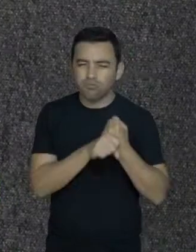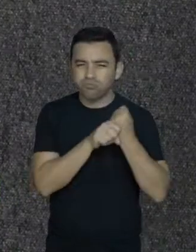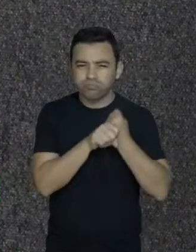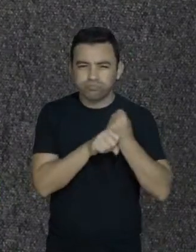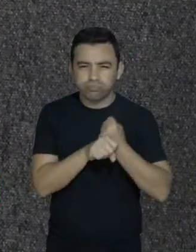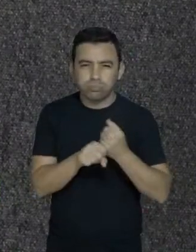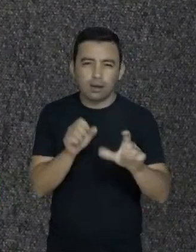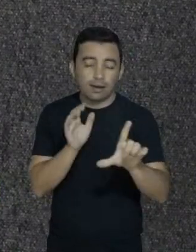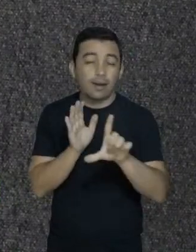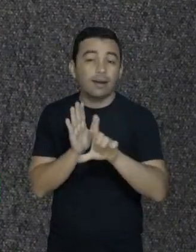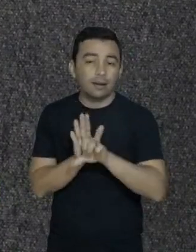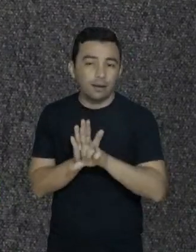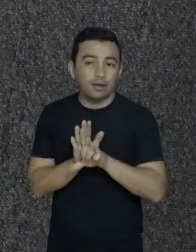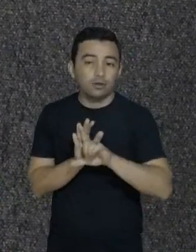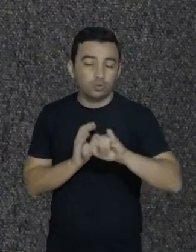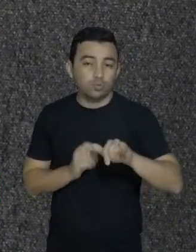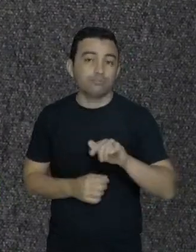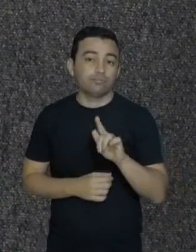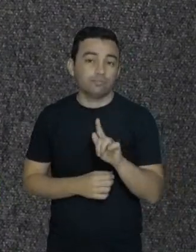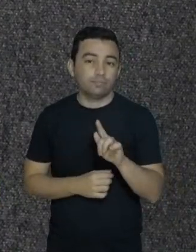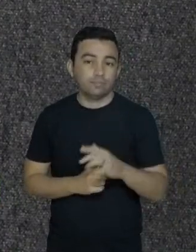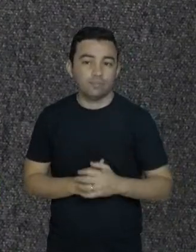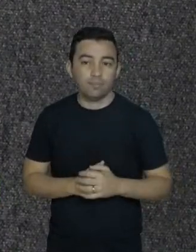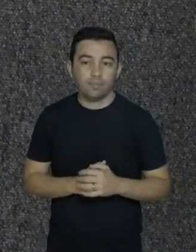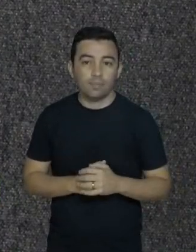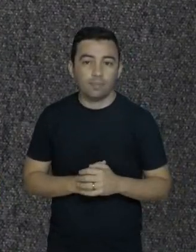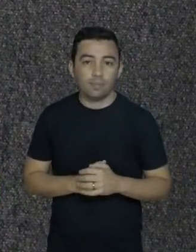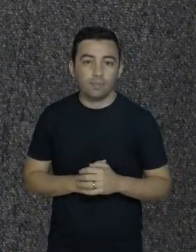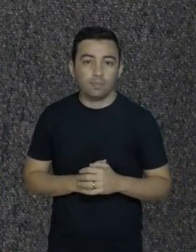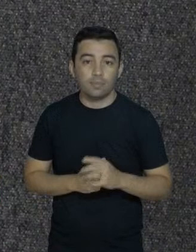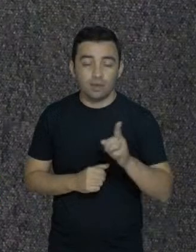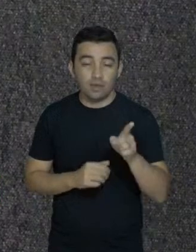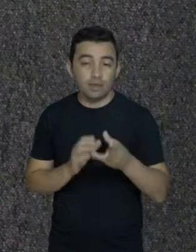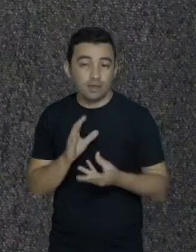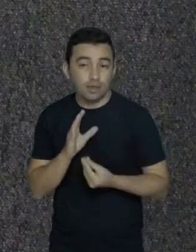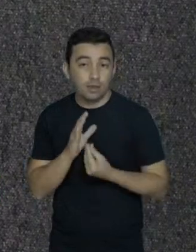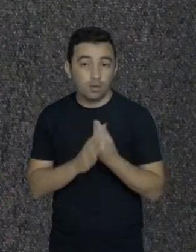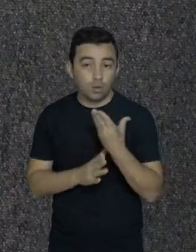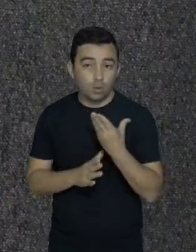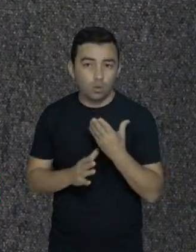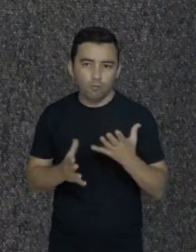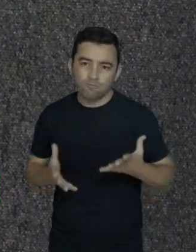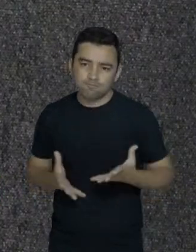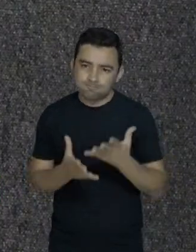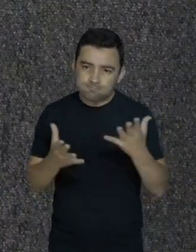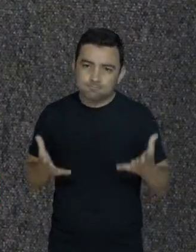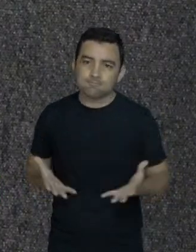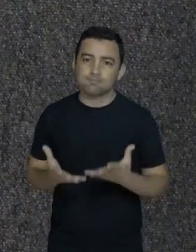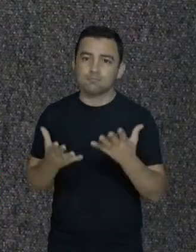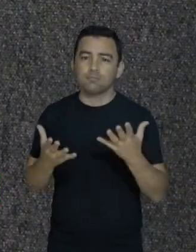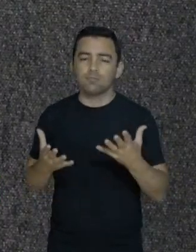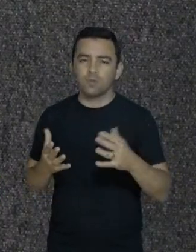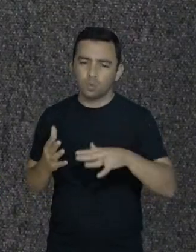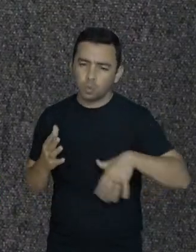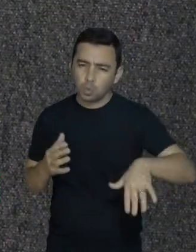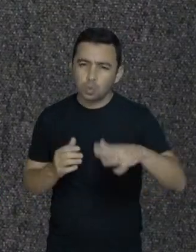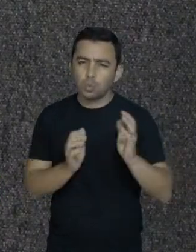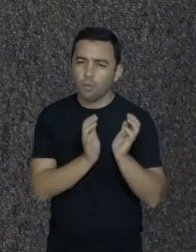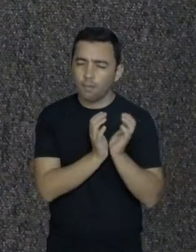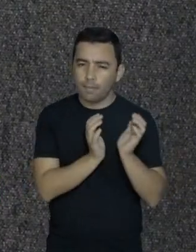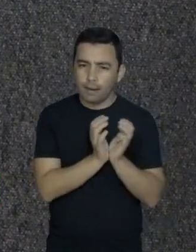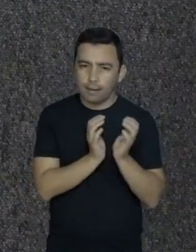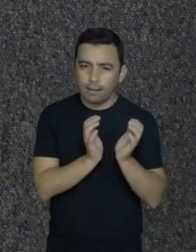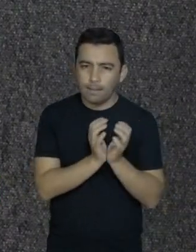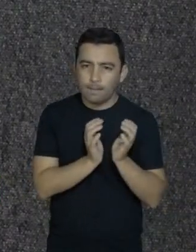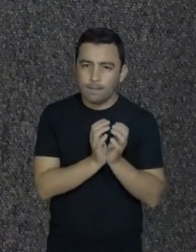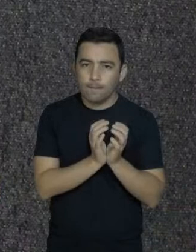a lei Júlio Garcia que instituiu né o fomento para todas as apaes né